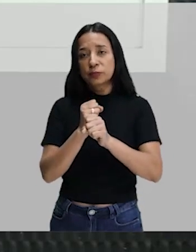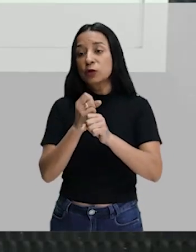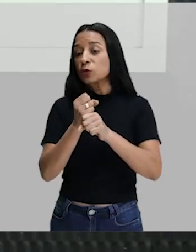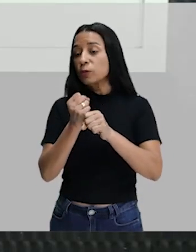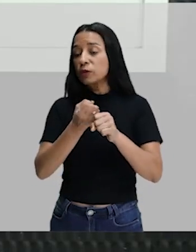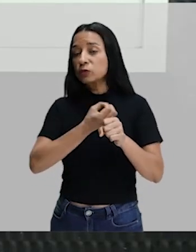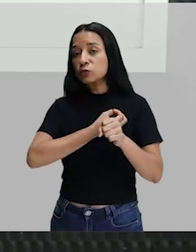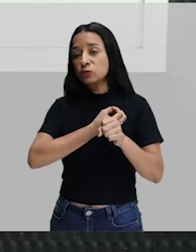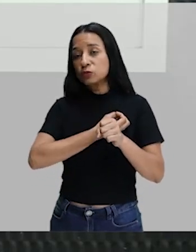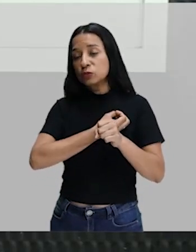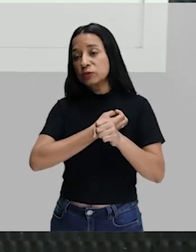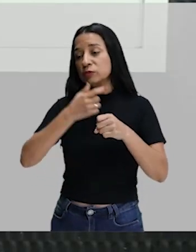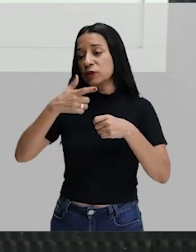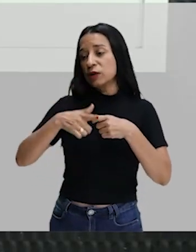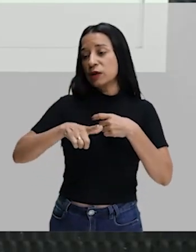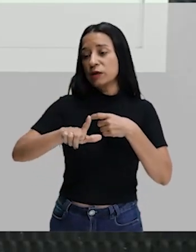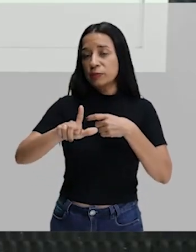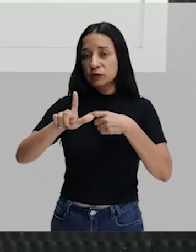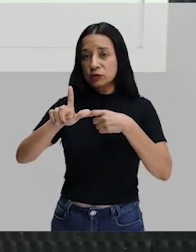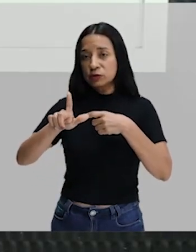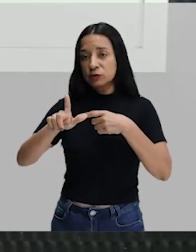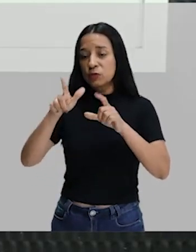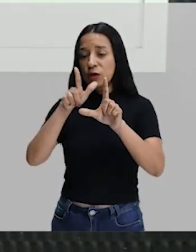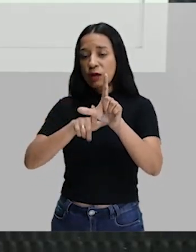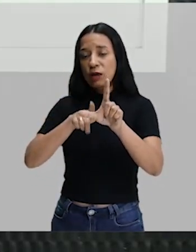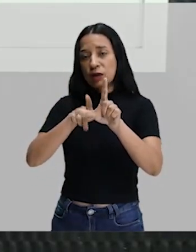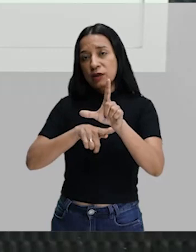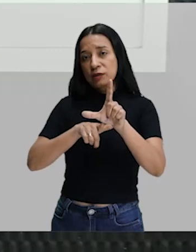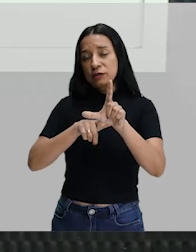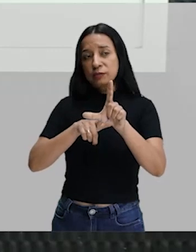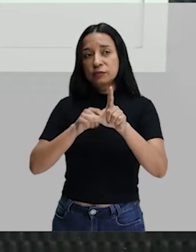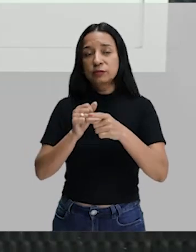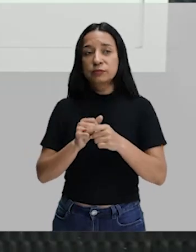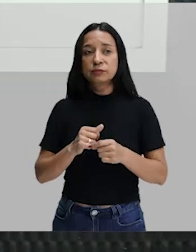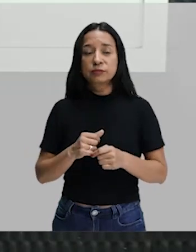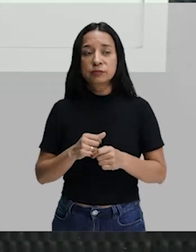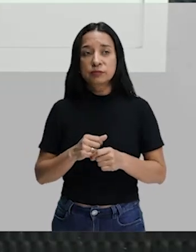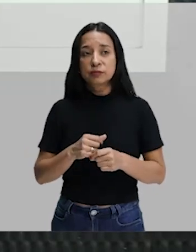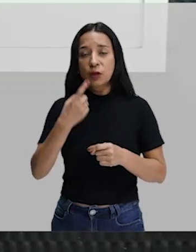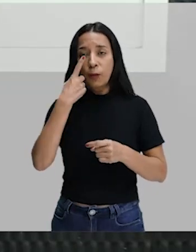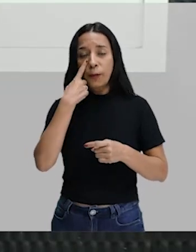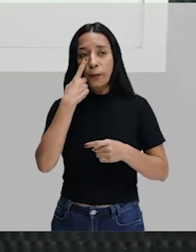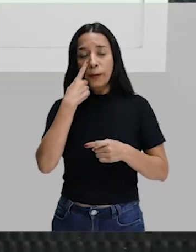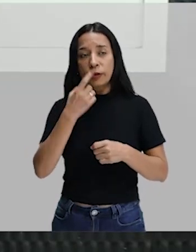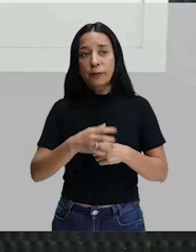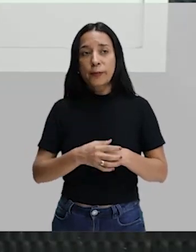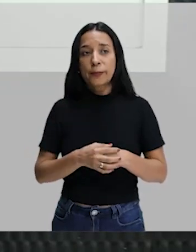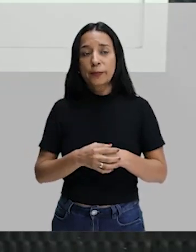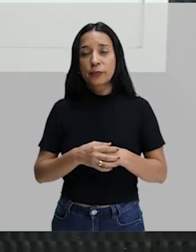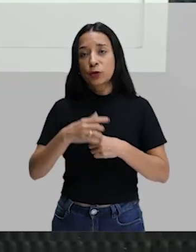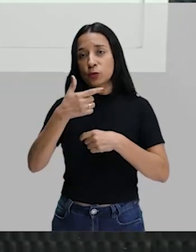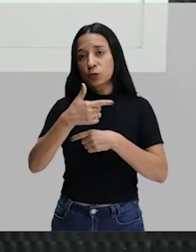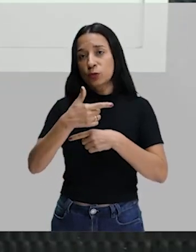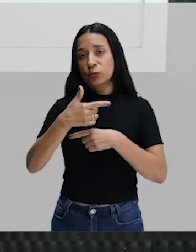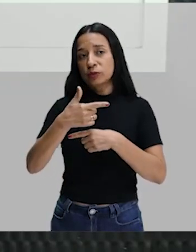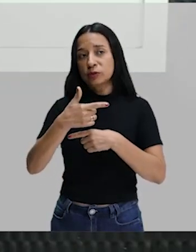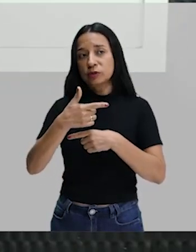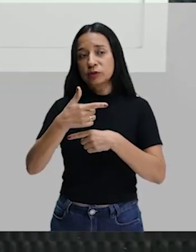e conservando lá a variável. Então, veja bem, eu vou ter então 2x mais 9,